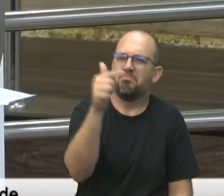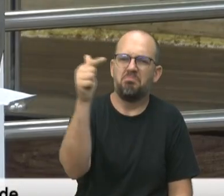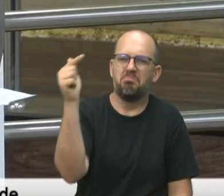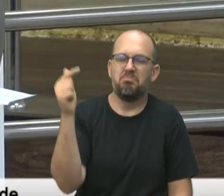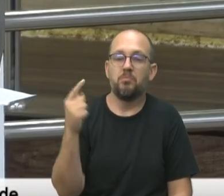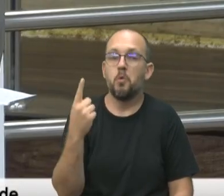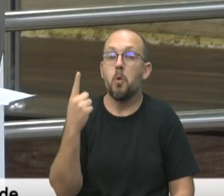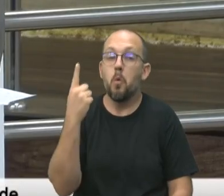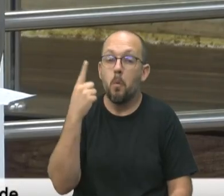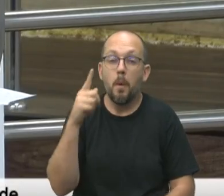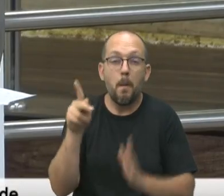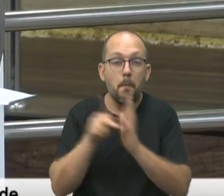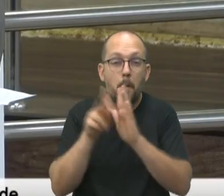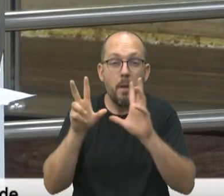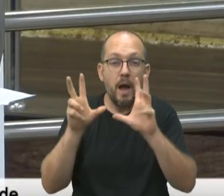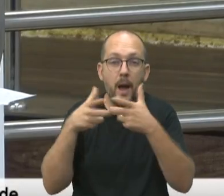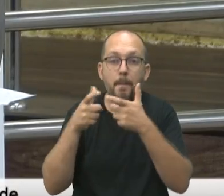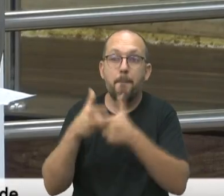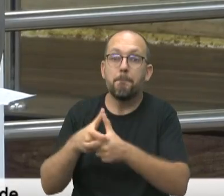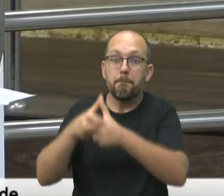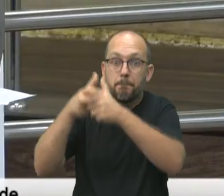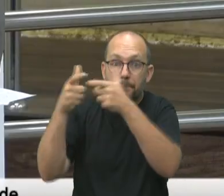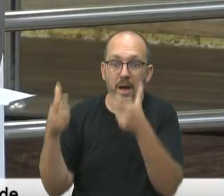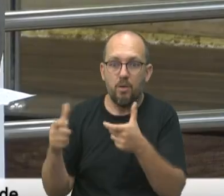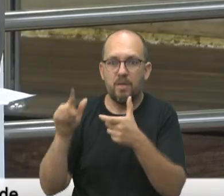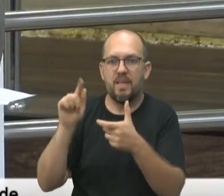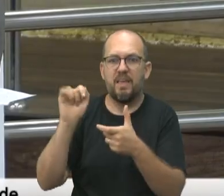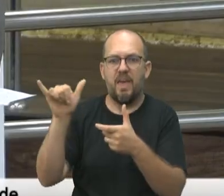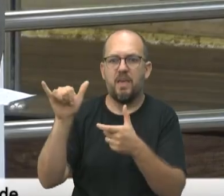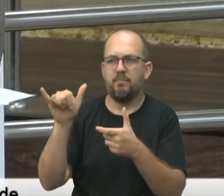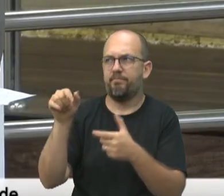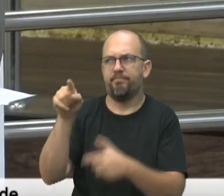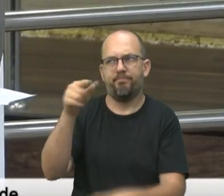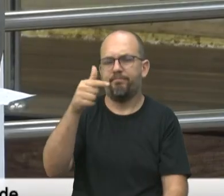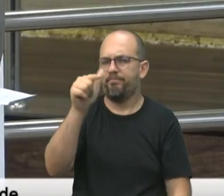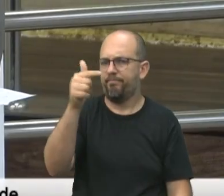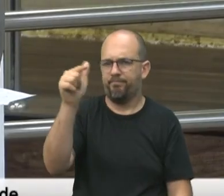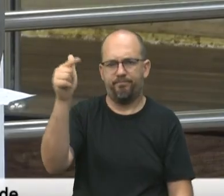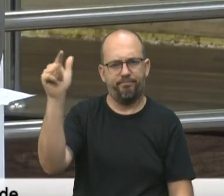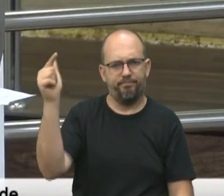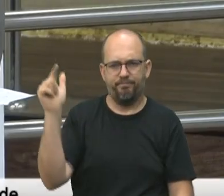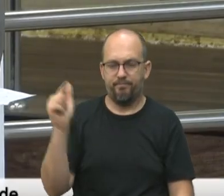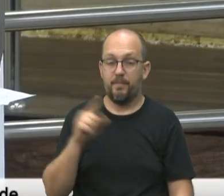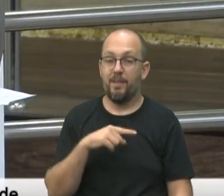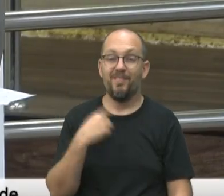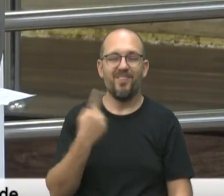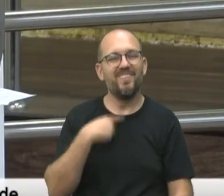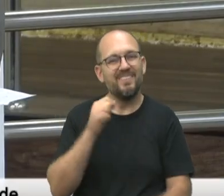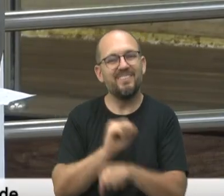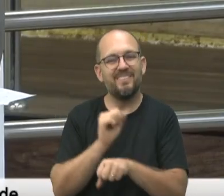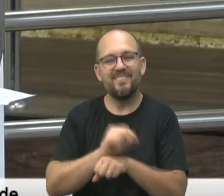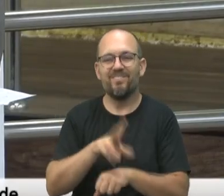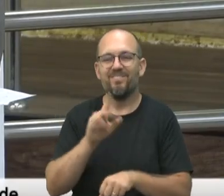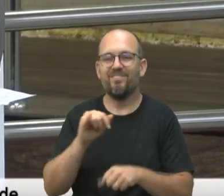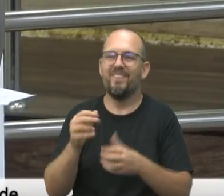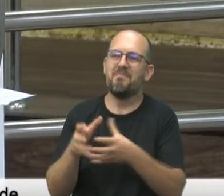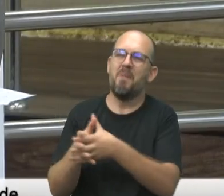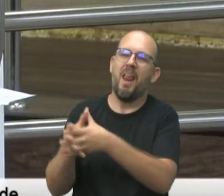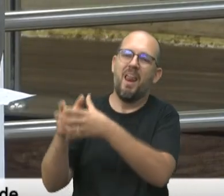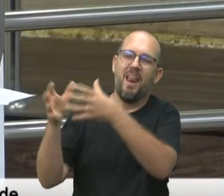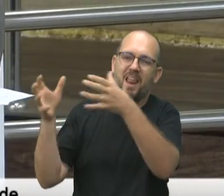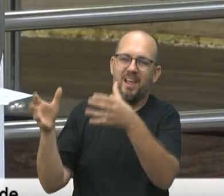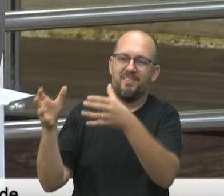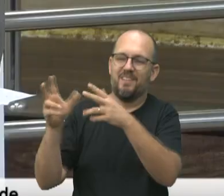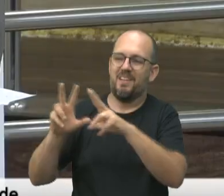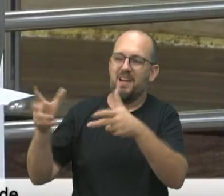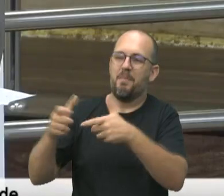hoje. Se nós esperarmos ser maioria nas casas legislativas, no Congresso, aí